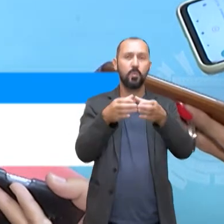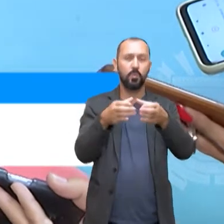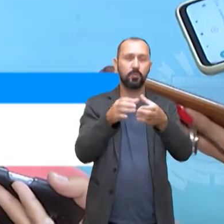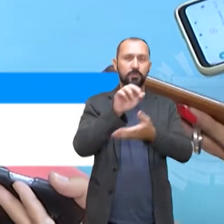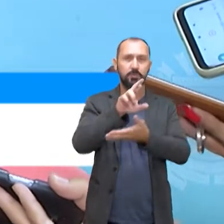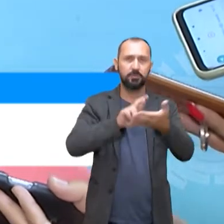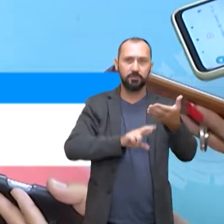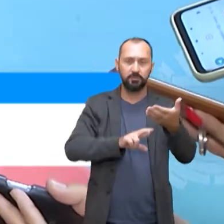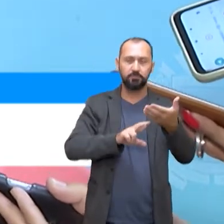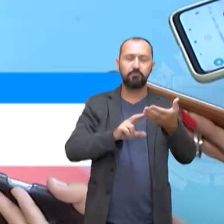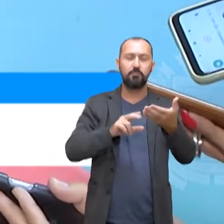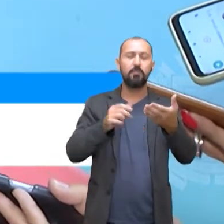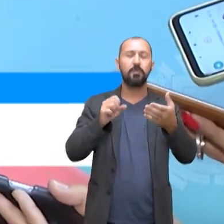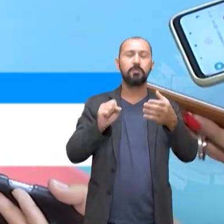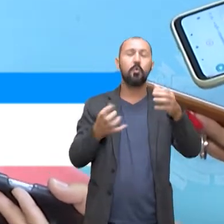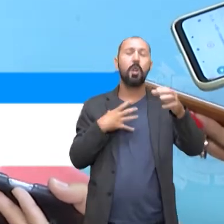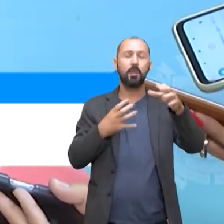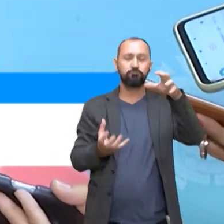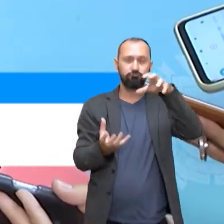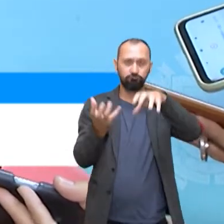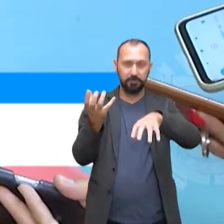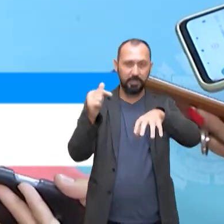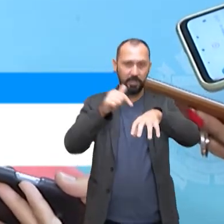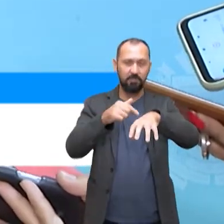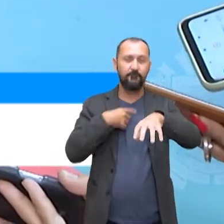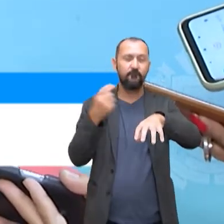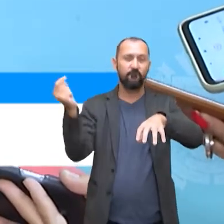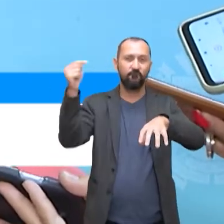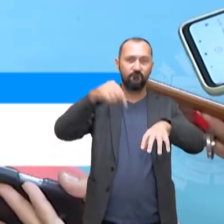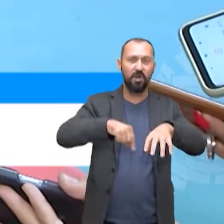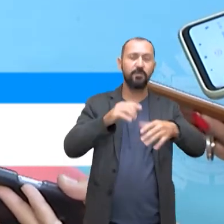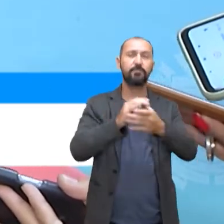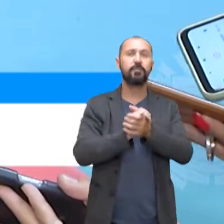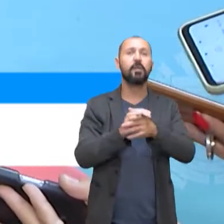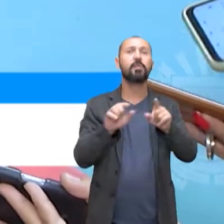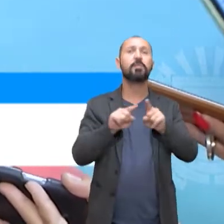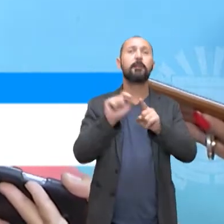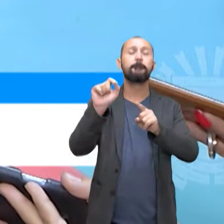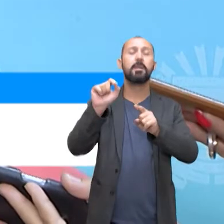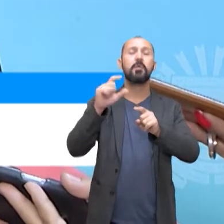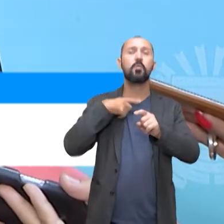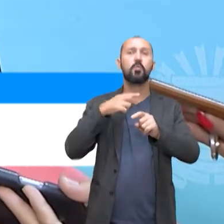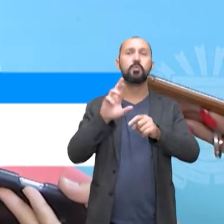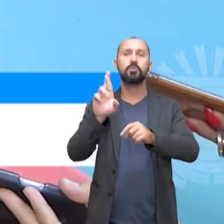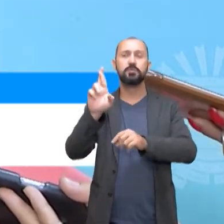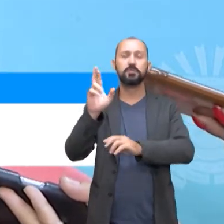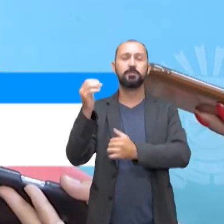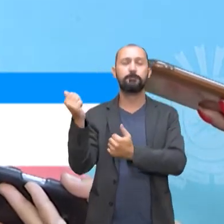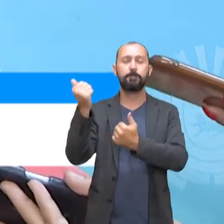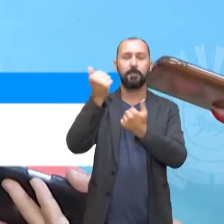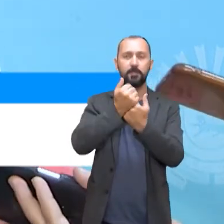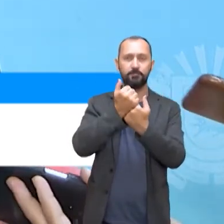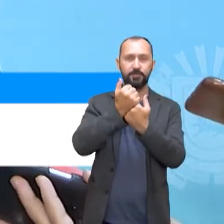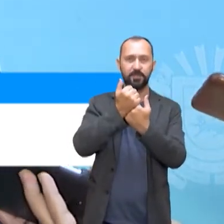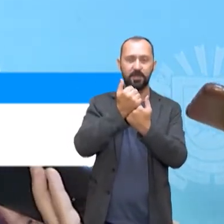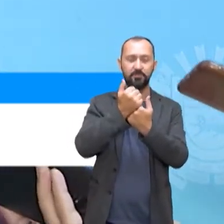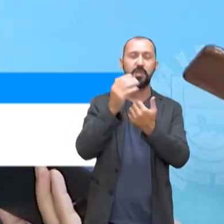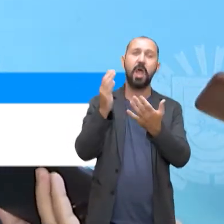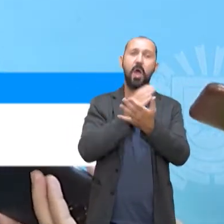vindo Comissão de Relações Exteriores do Senado, está vindo os embaixadores,